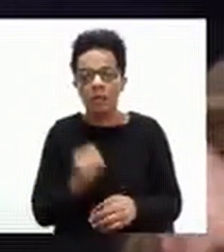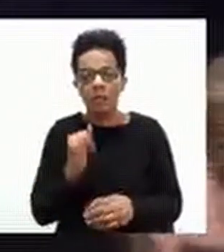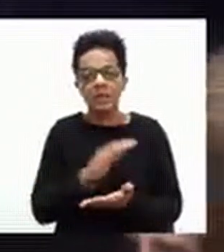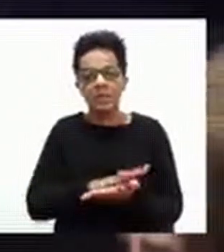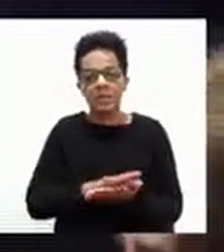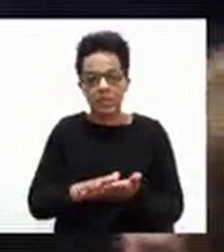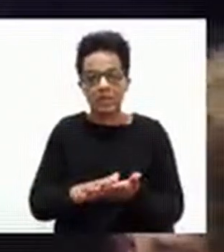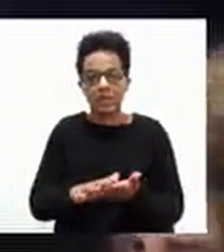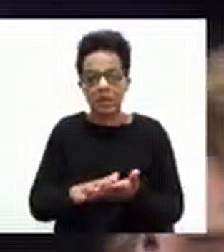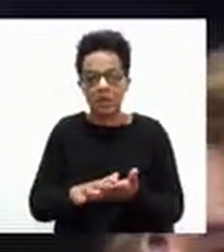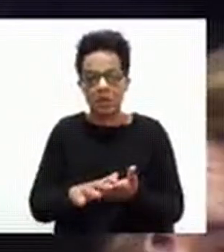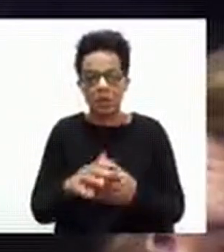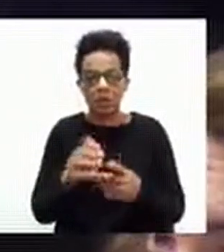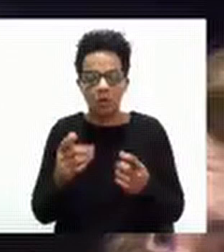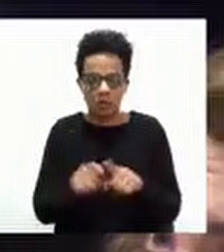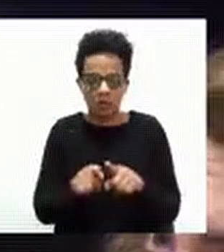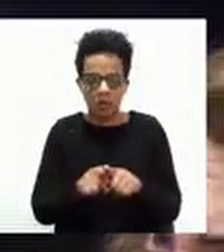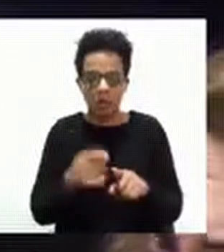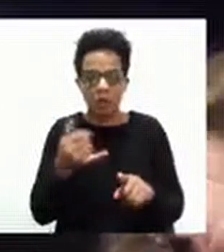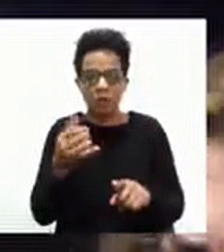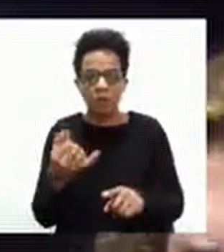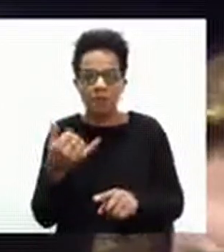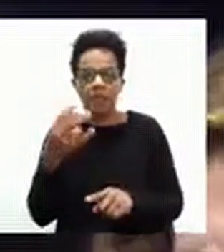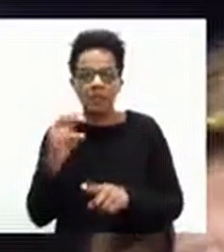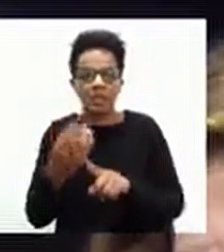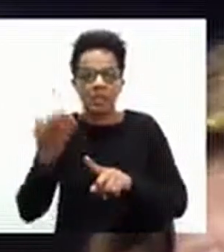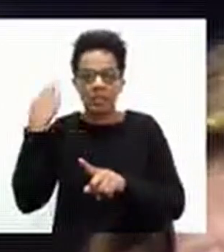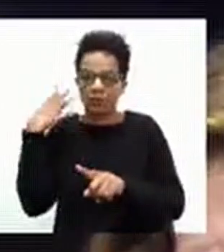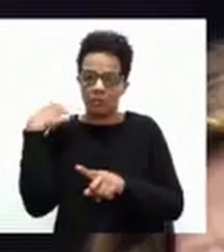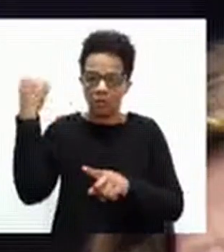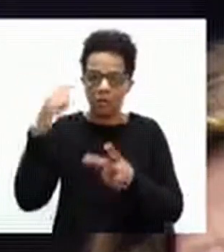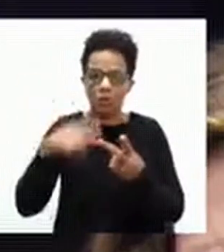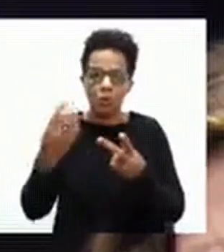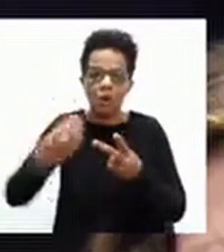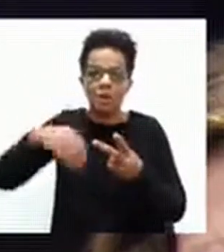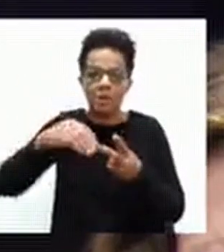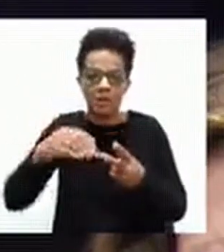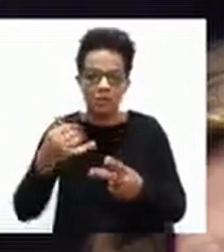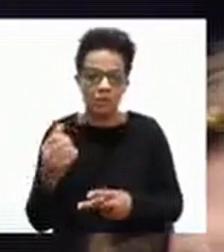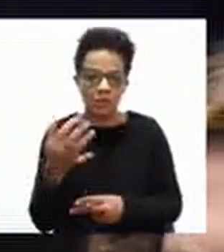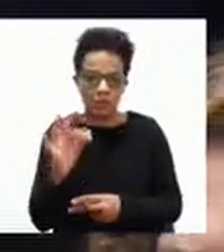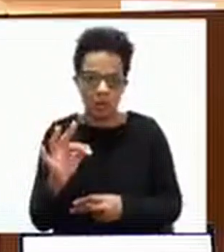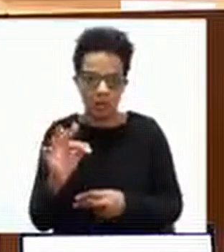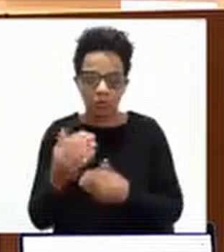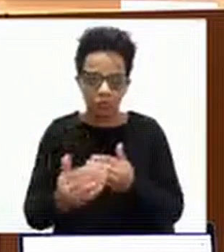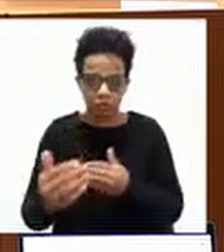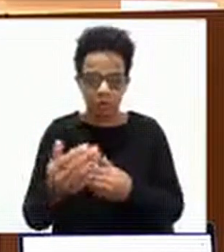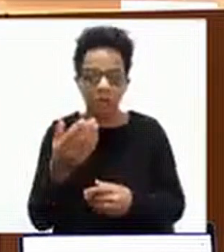póstuma, feita em 2023, ou irá além de 2024? Essa é apenas a nossa questão.